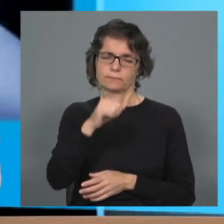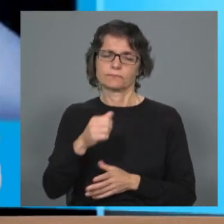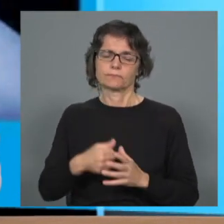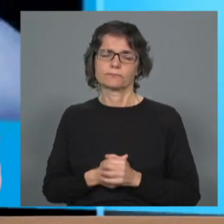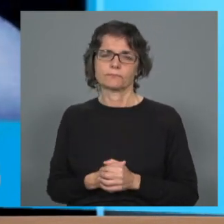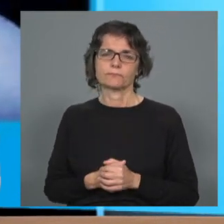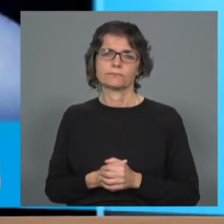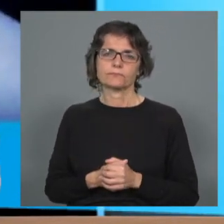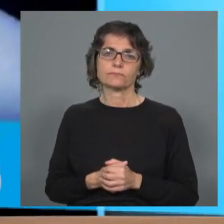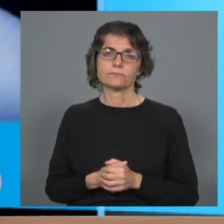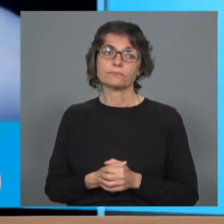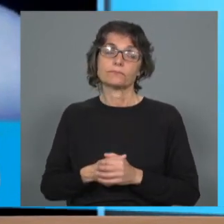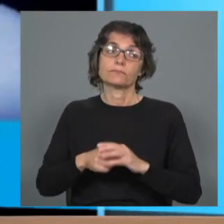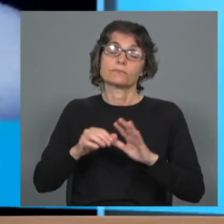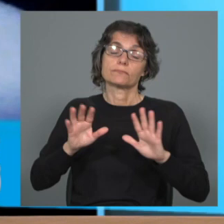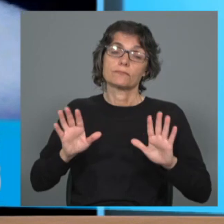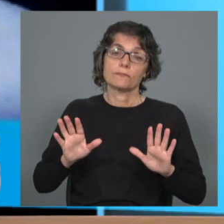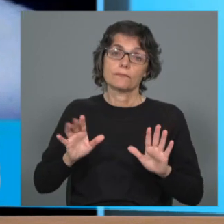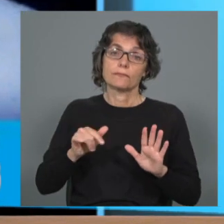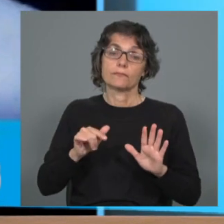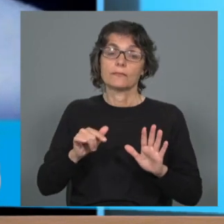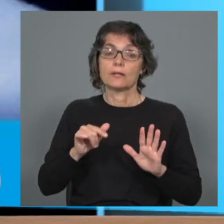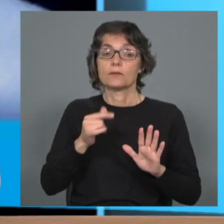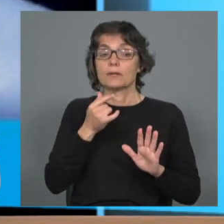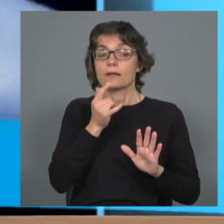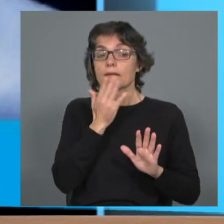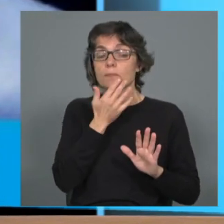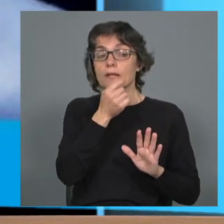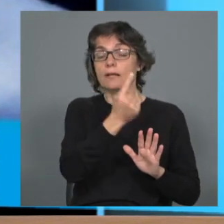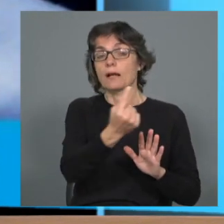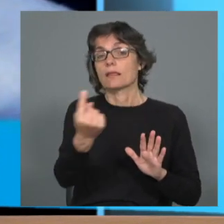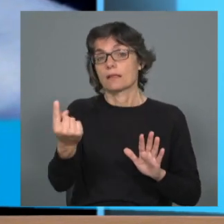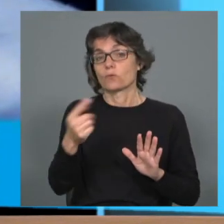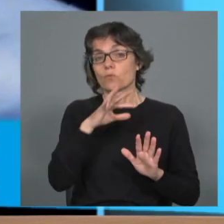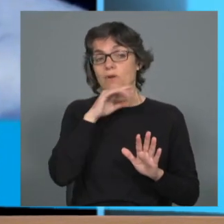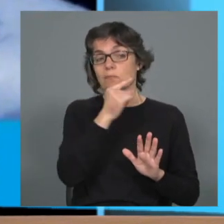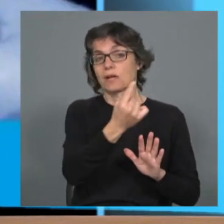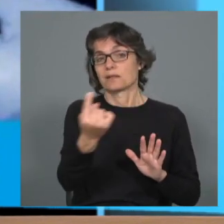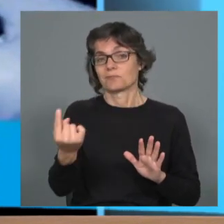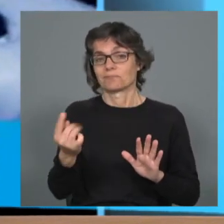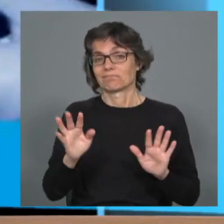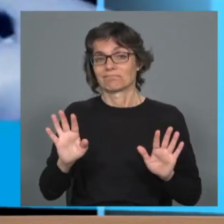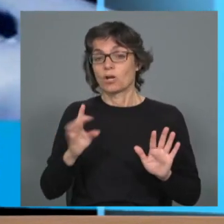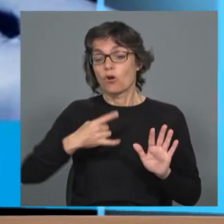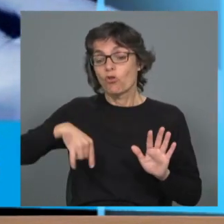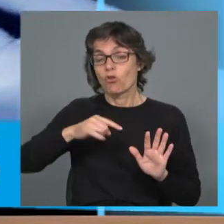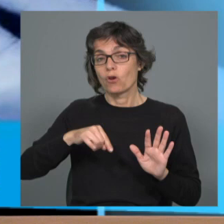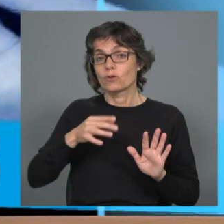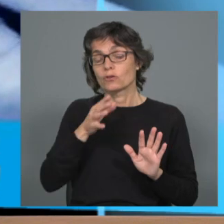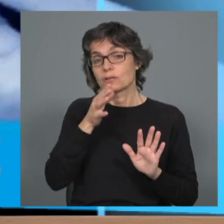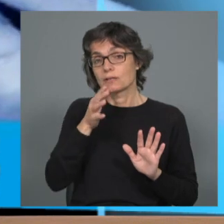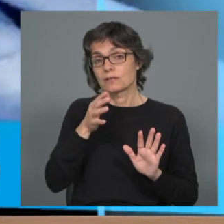sendo que deixamos isso ao critério de cada mãe. Portanto, o que nós fazemos é apontar